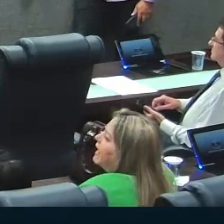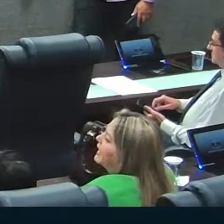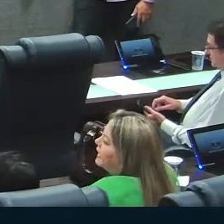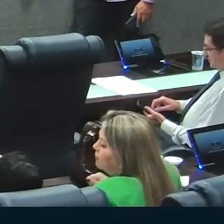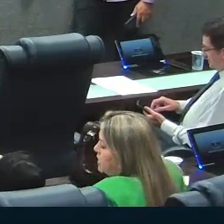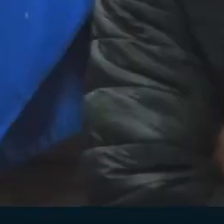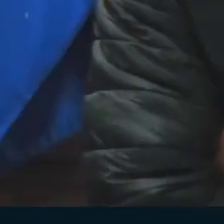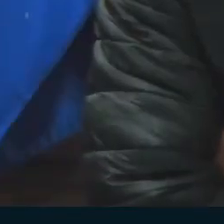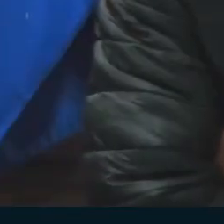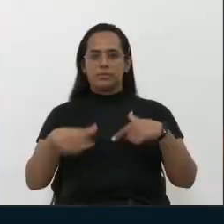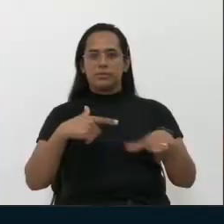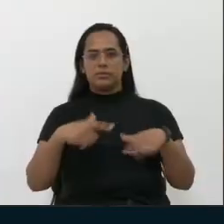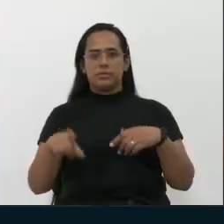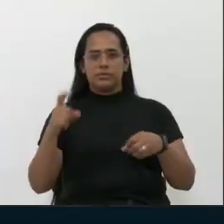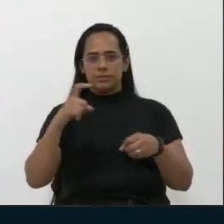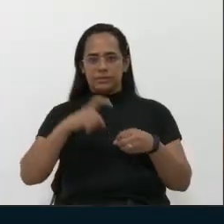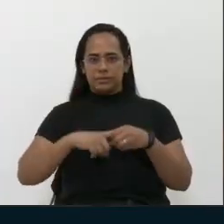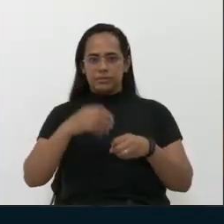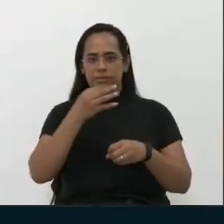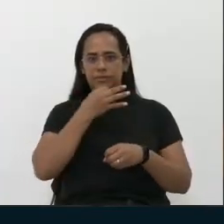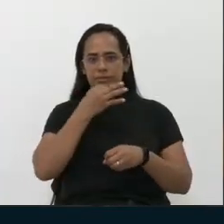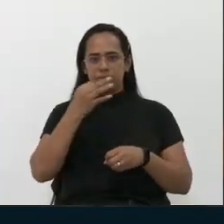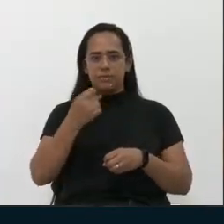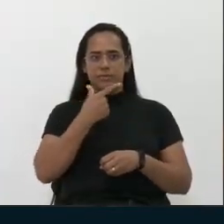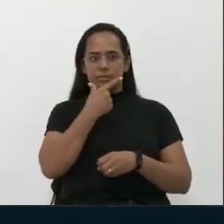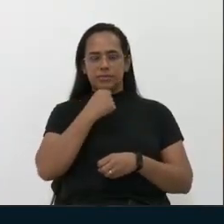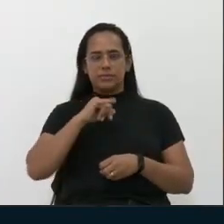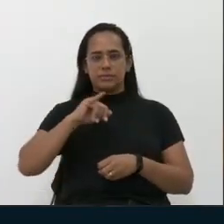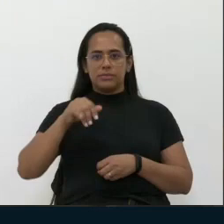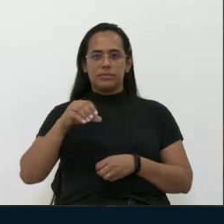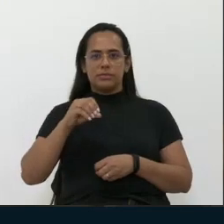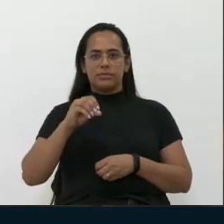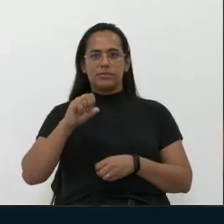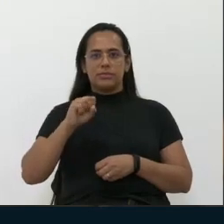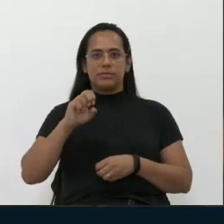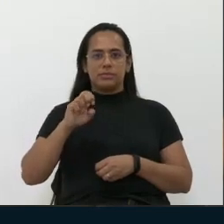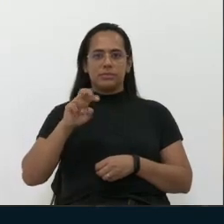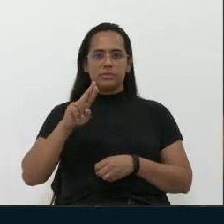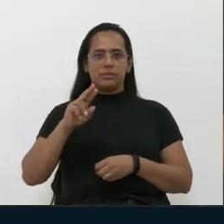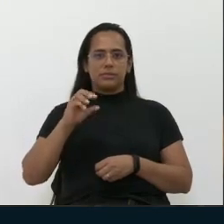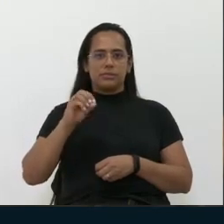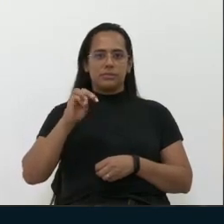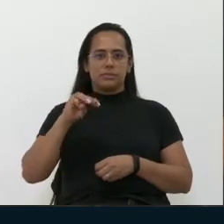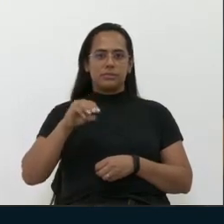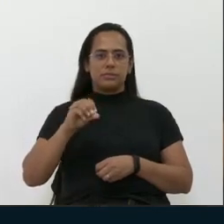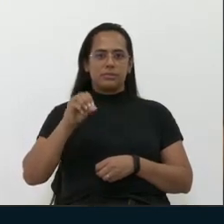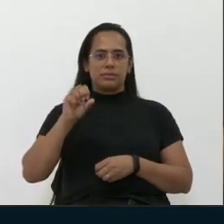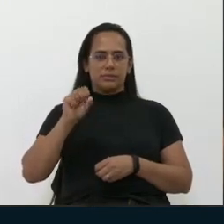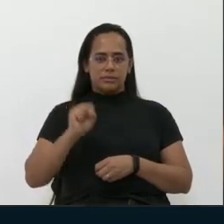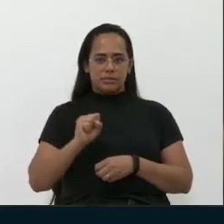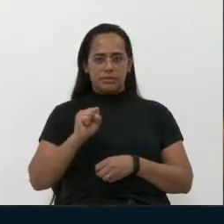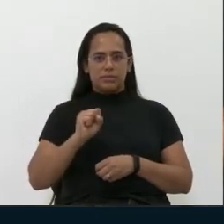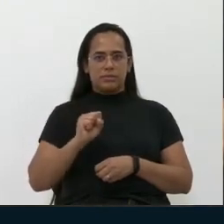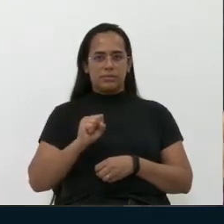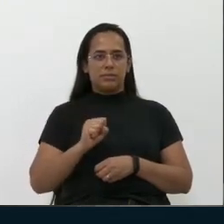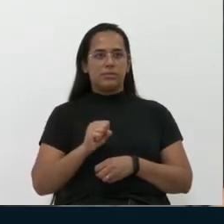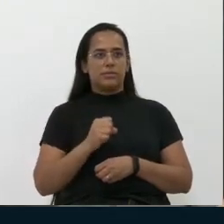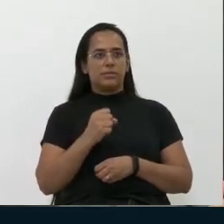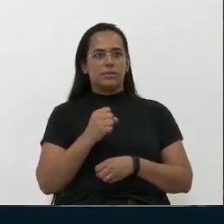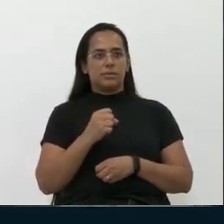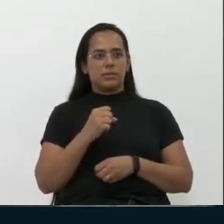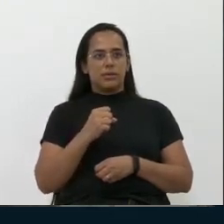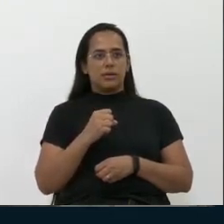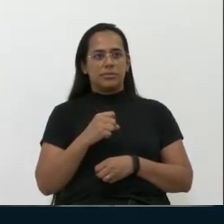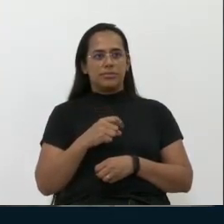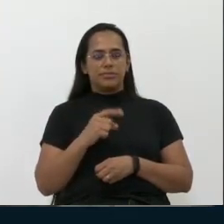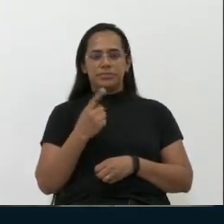Reaberto os trabalhos, com a palavra o senhor José Ramos de Moraes, por 10 minutos, para falar sobre os trabalhos